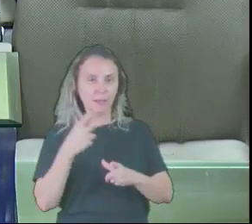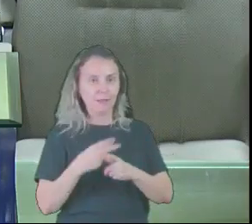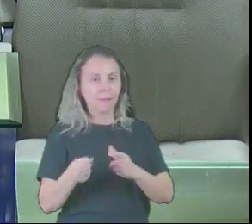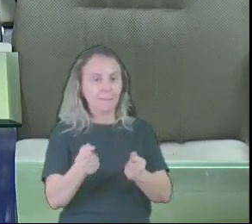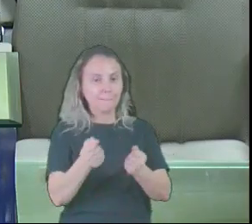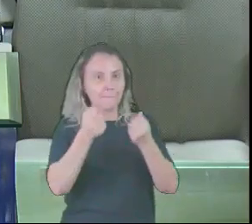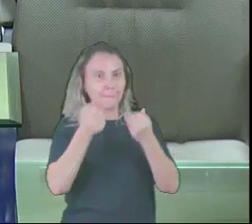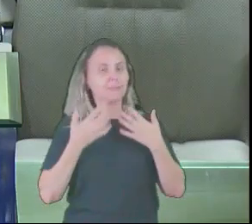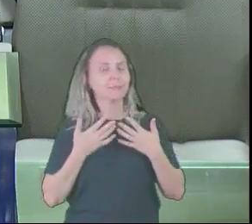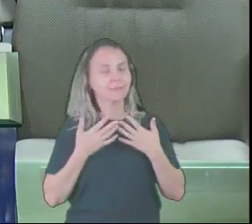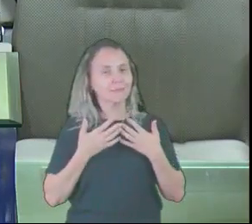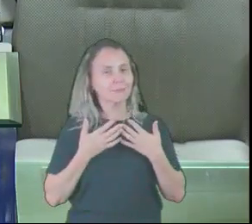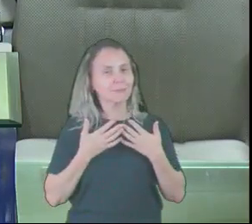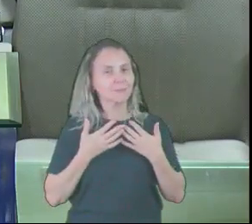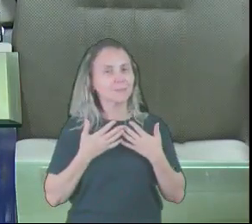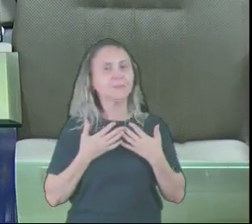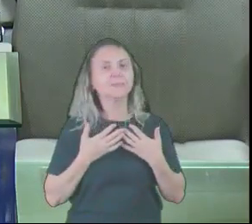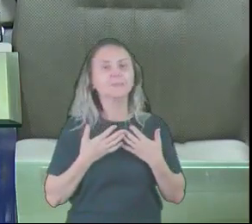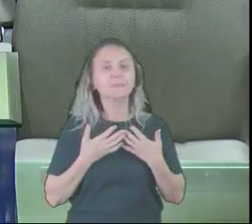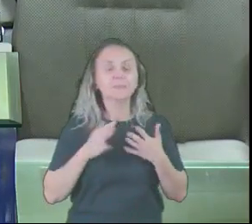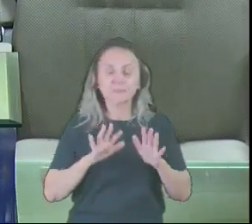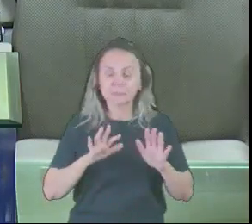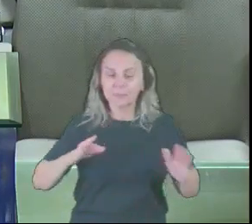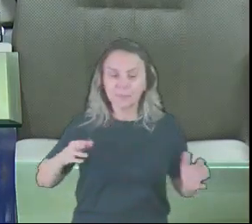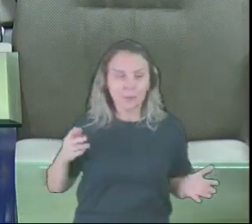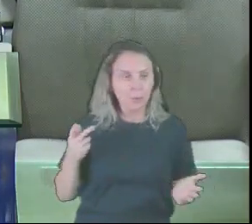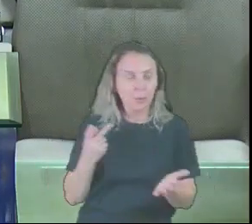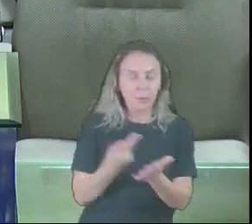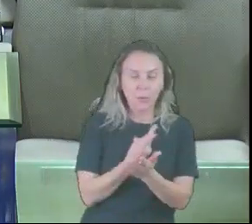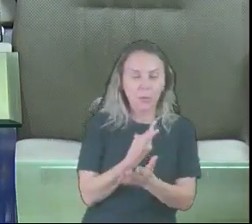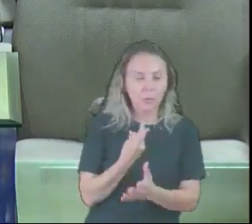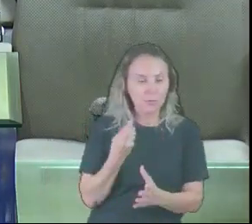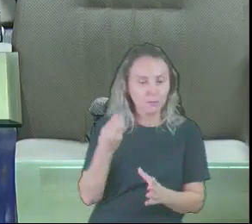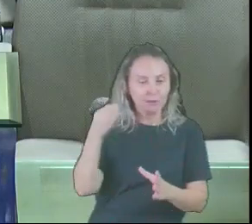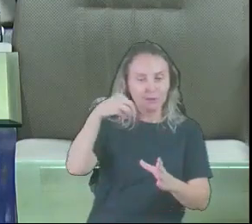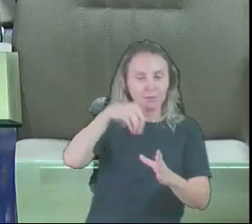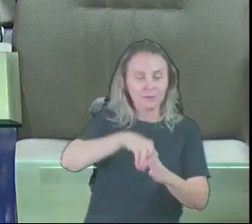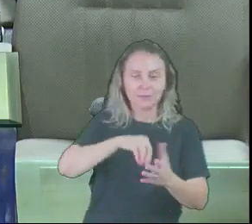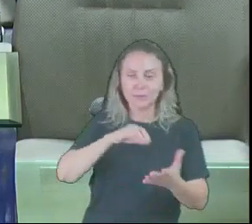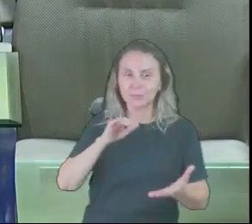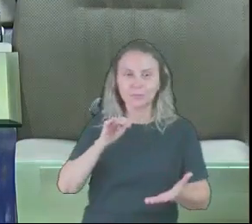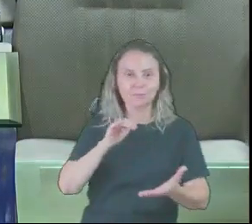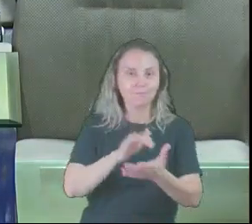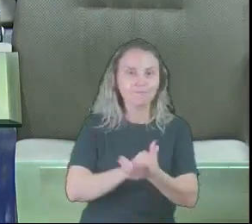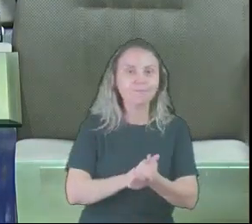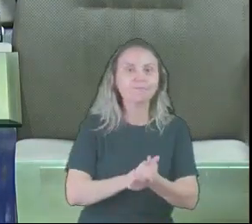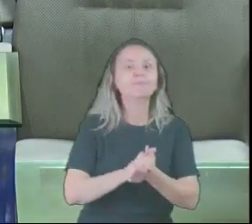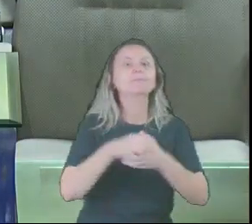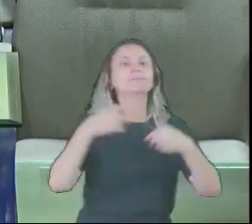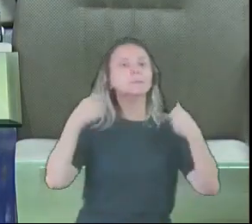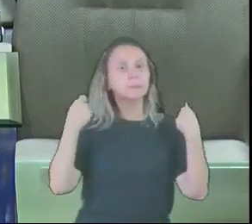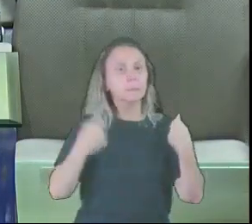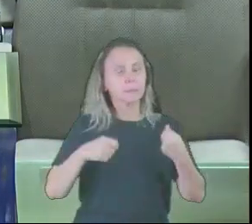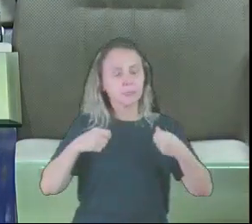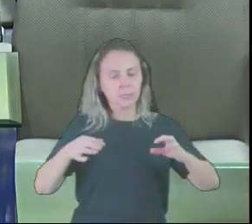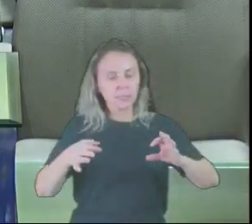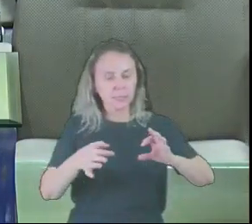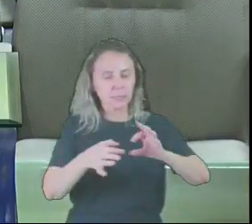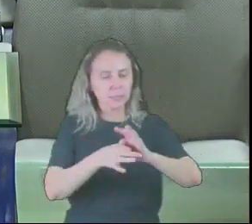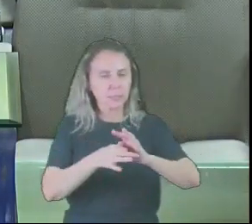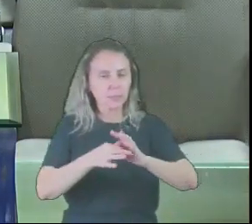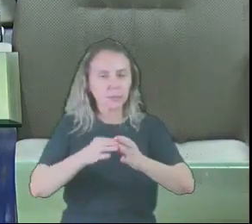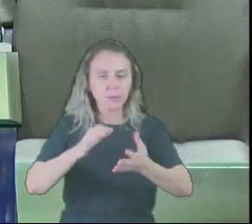as autoridades isso acontece até no casamento se não houver uma comunhão Harmonia dentro do casamento um